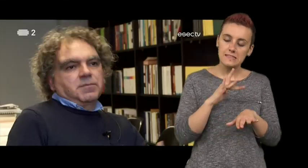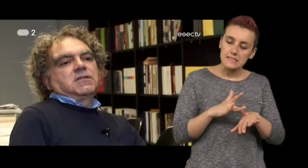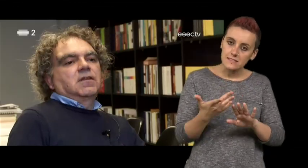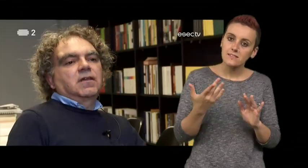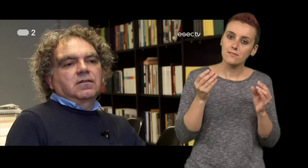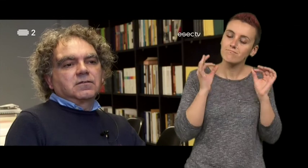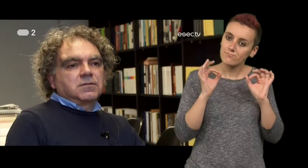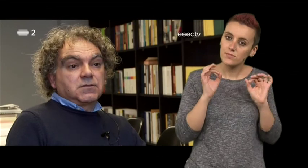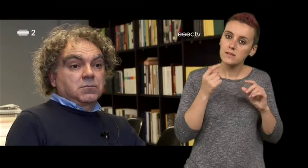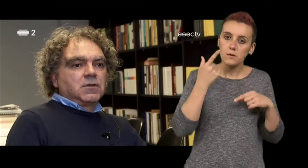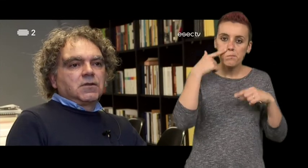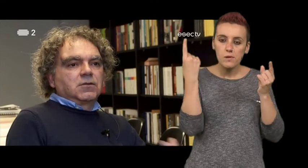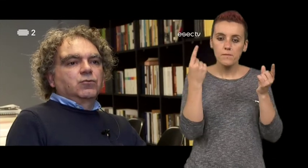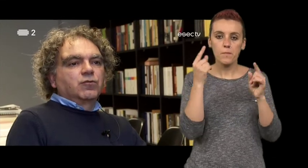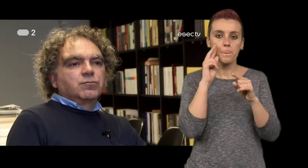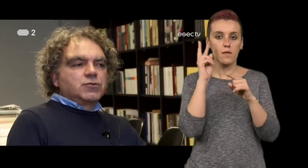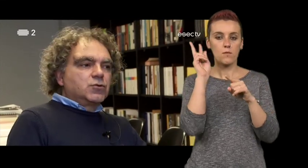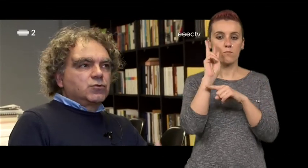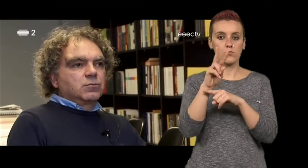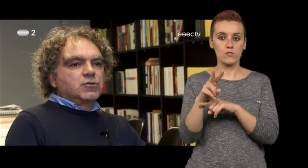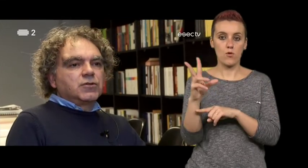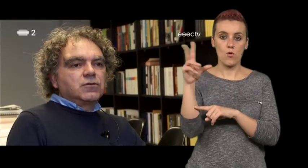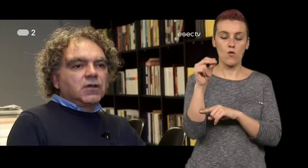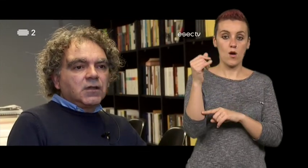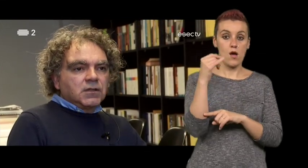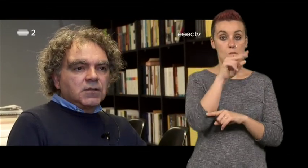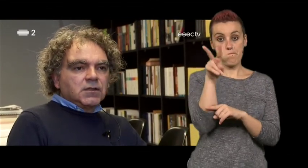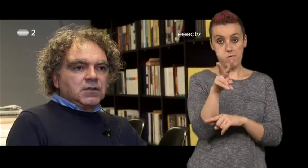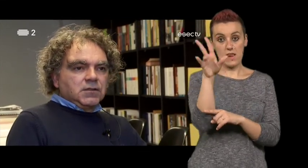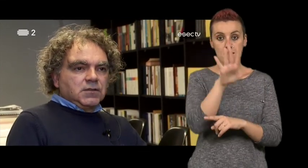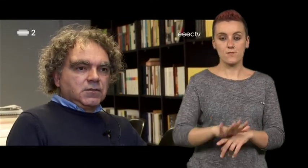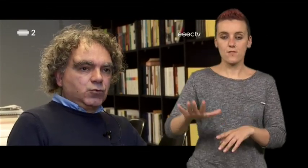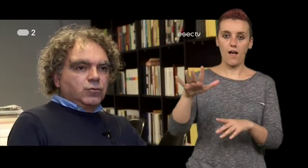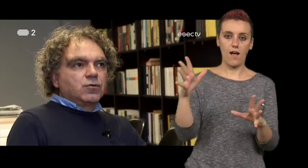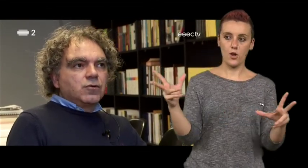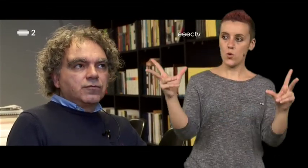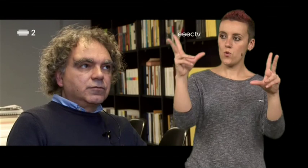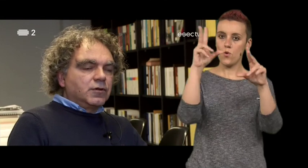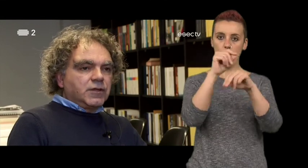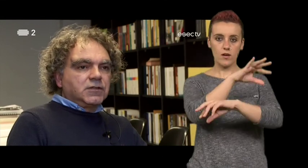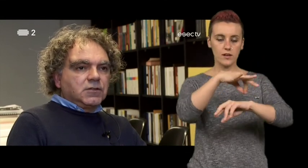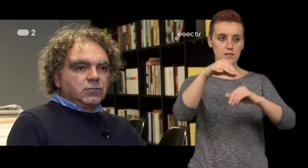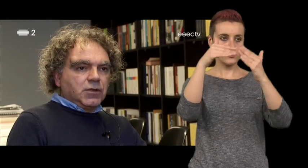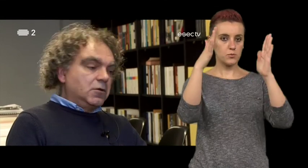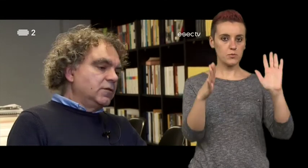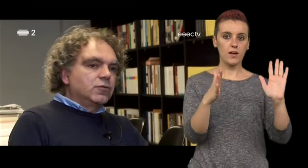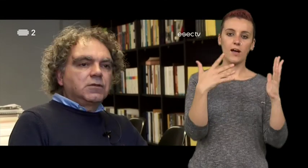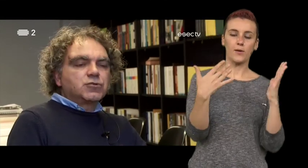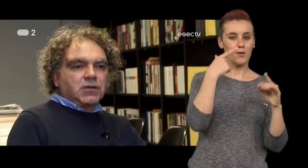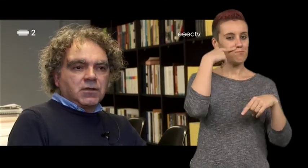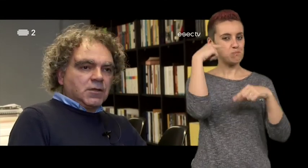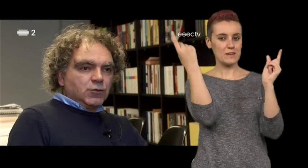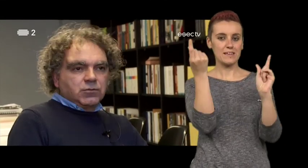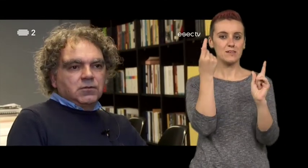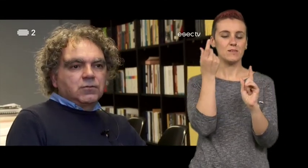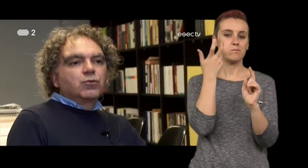ter a capacidade de ter um novo museu, o segundo museu nacional, todo novo, nova arquitetura, e agora vou aqui